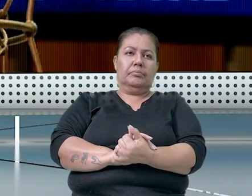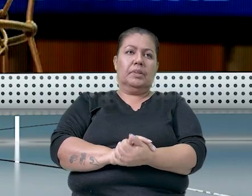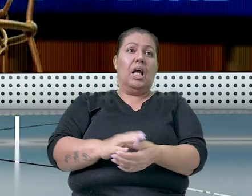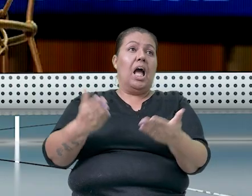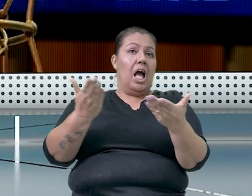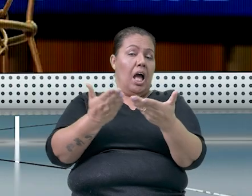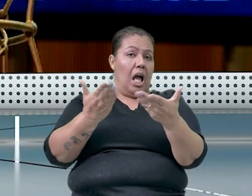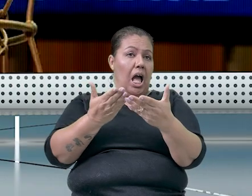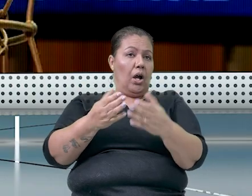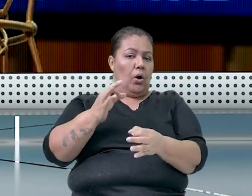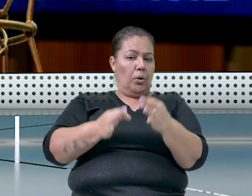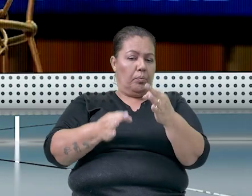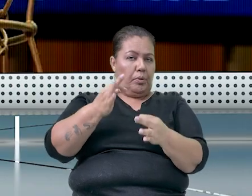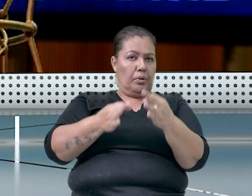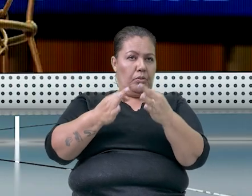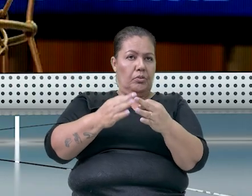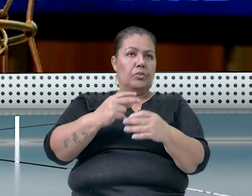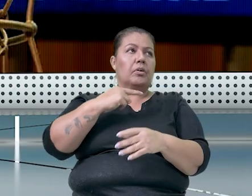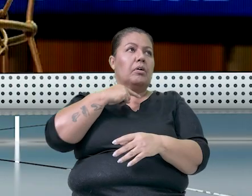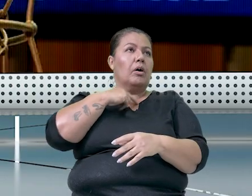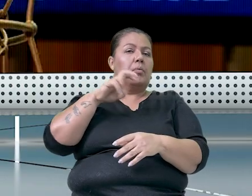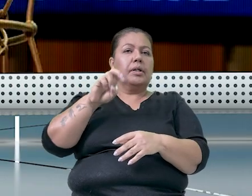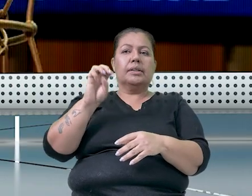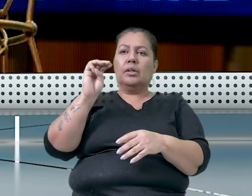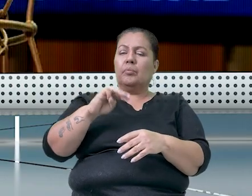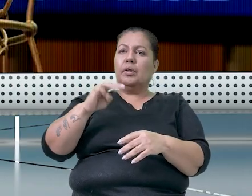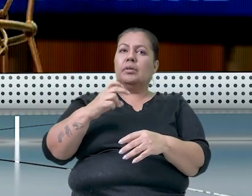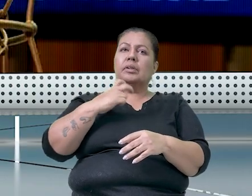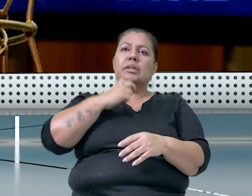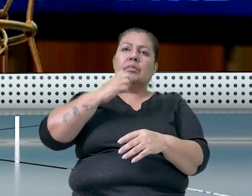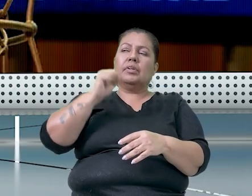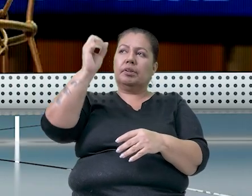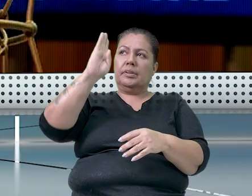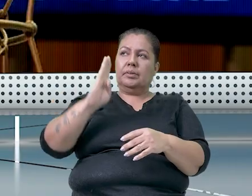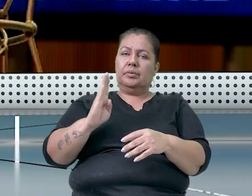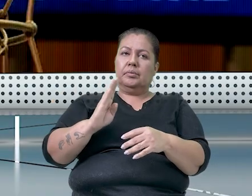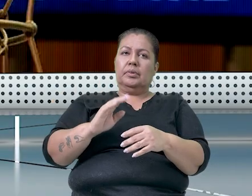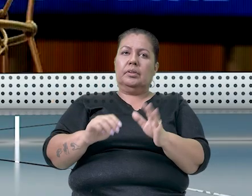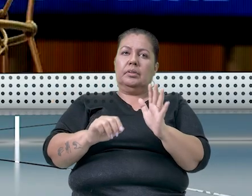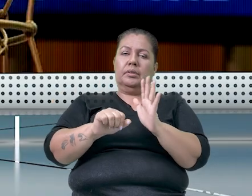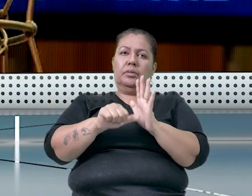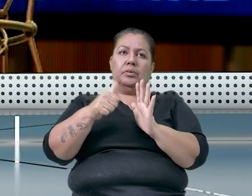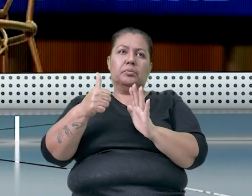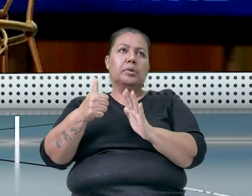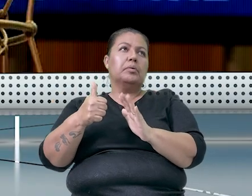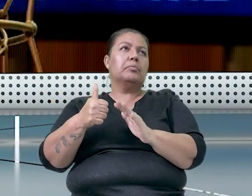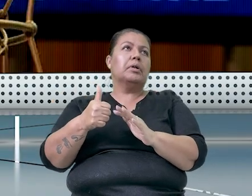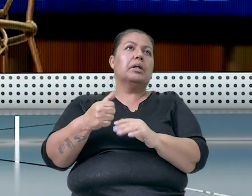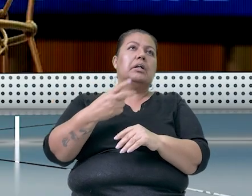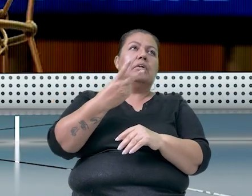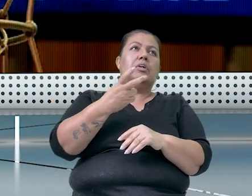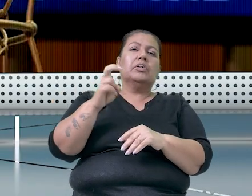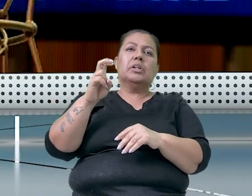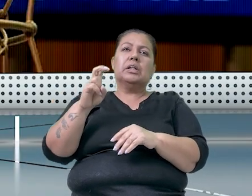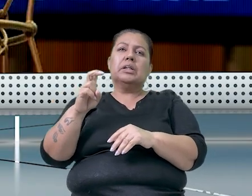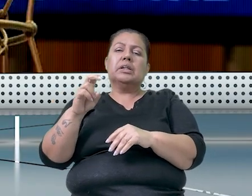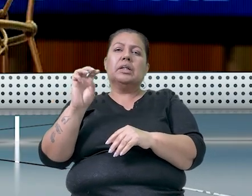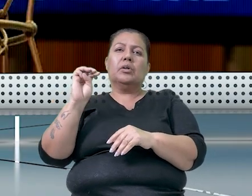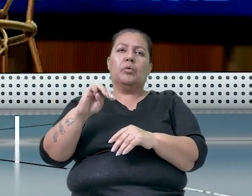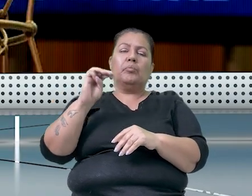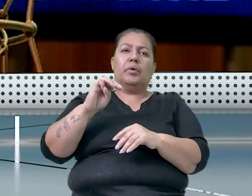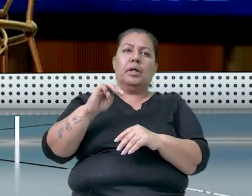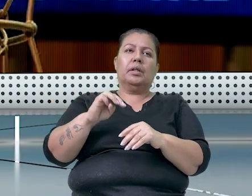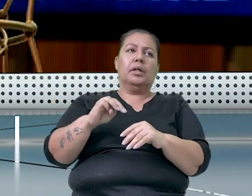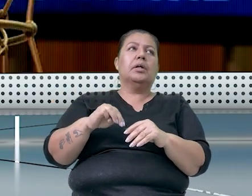Atualmente, o Poder Judiciário ocupa 5 minutos da Voz do Brasil. Os primeiros 25 minutos do programa são dedicados